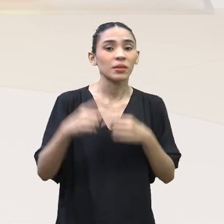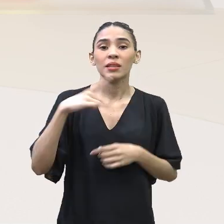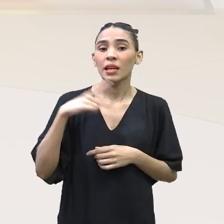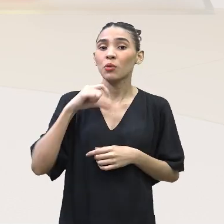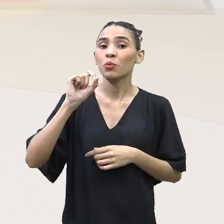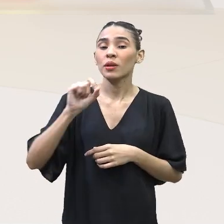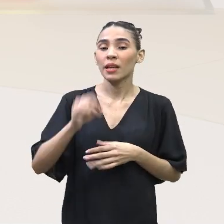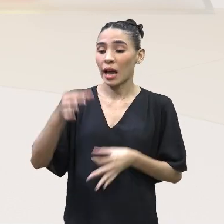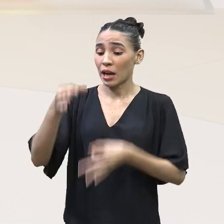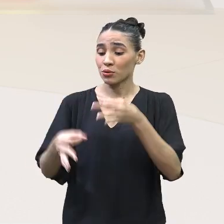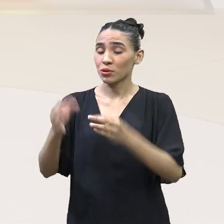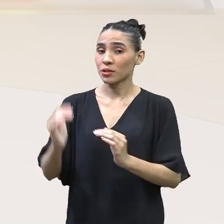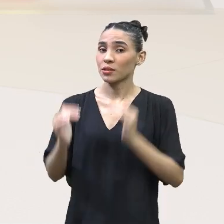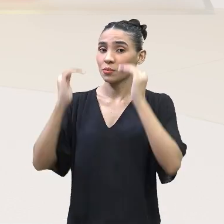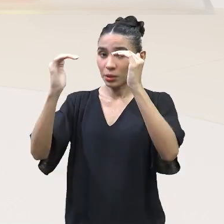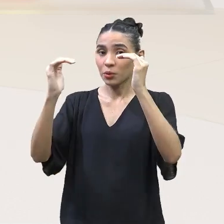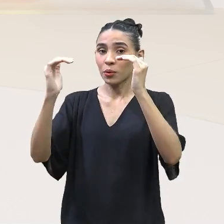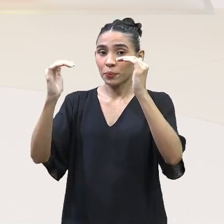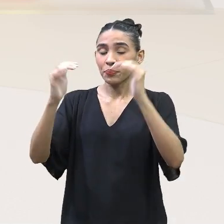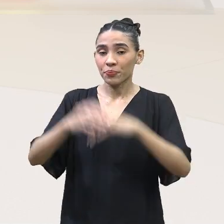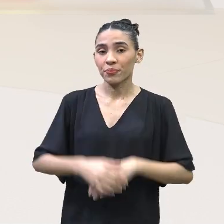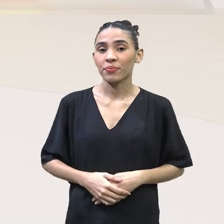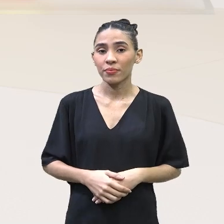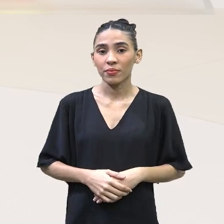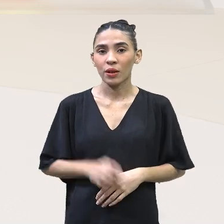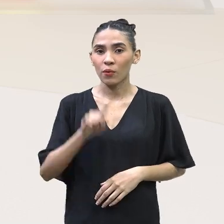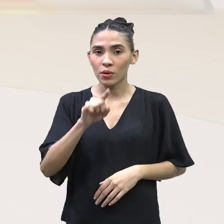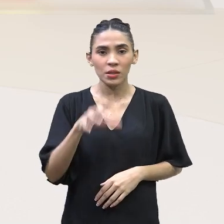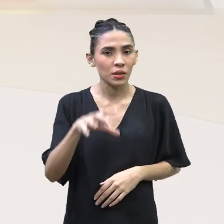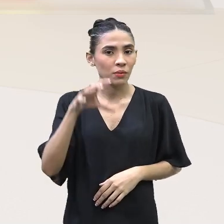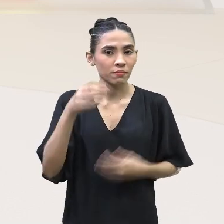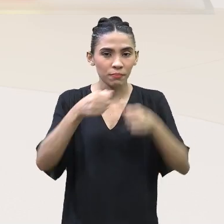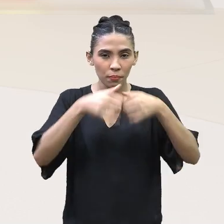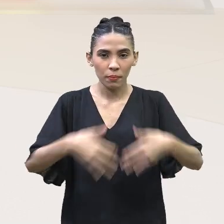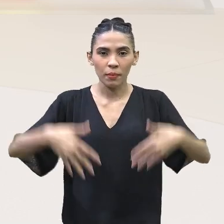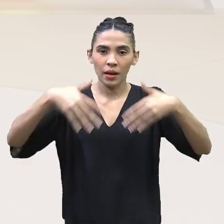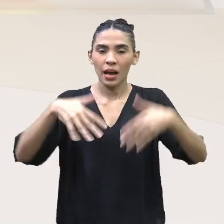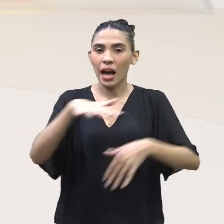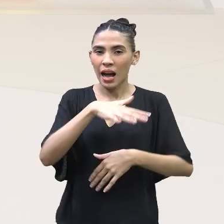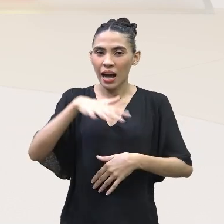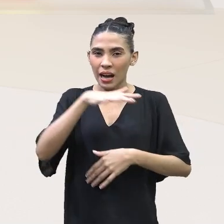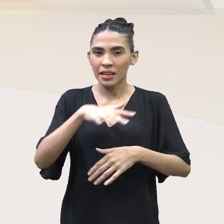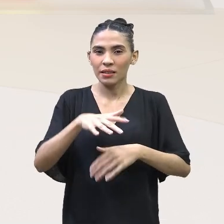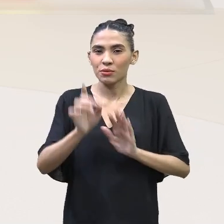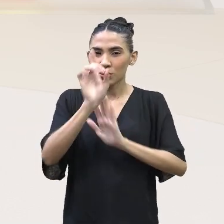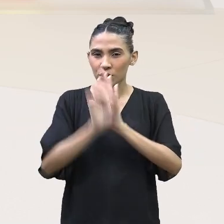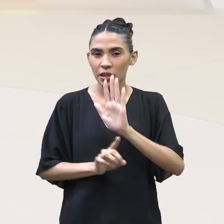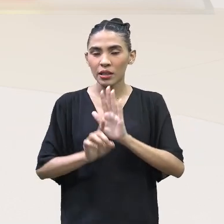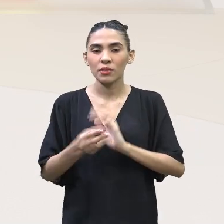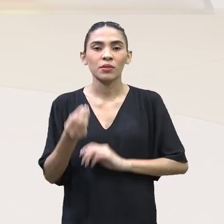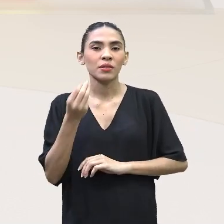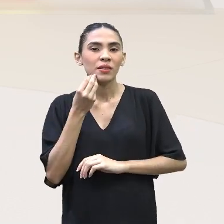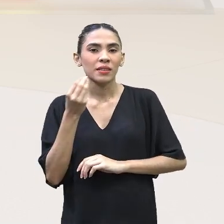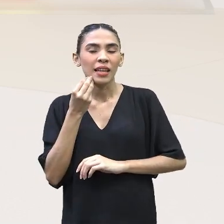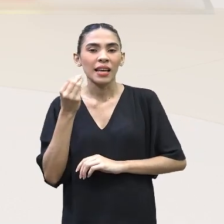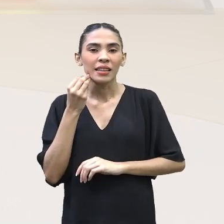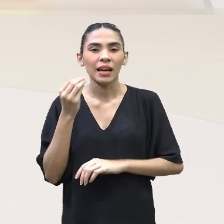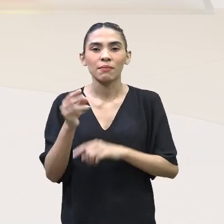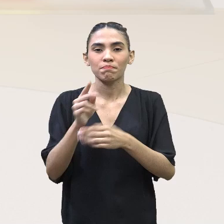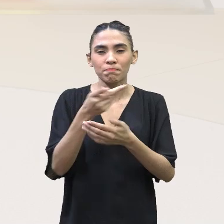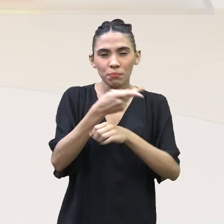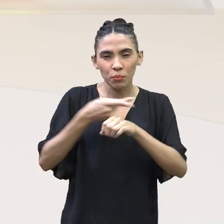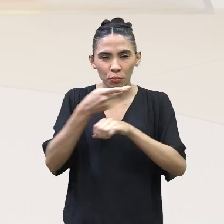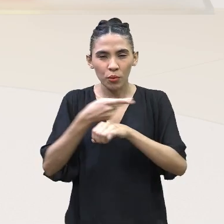a justiça, certo? Vocês não viram as ramificações do direito aqui? Para nós buscarmos socorro